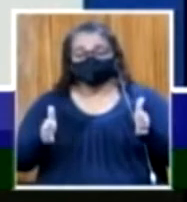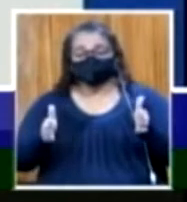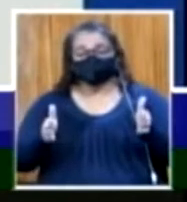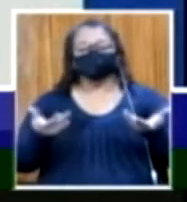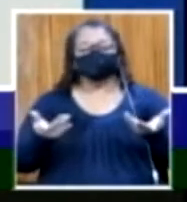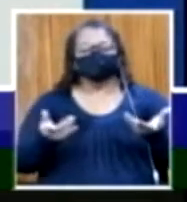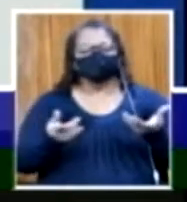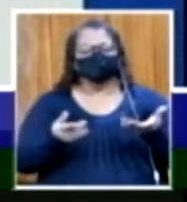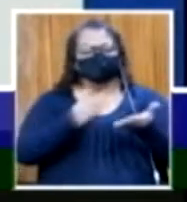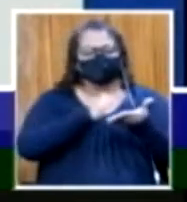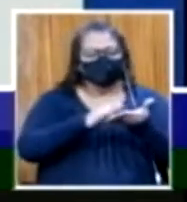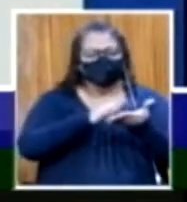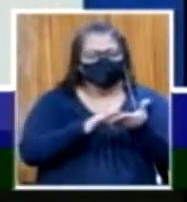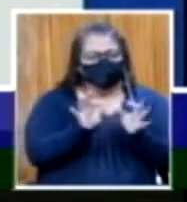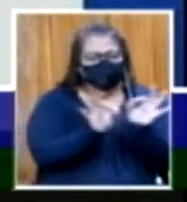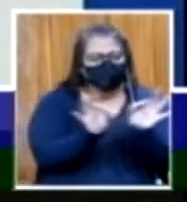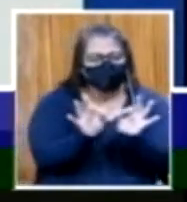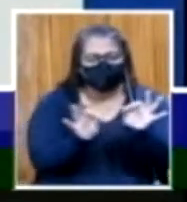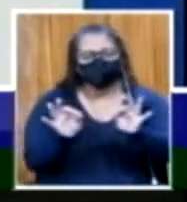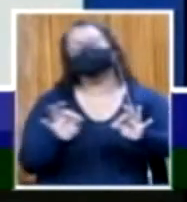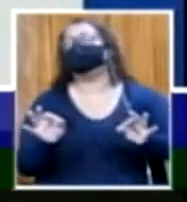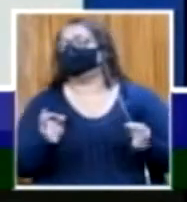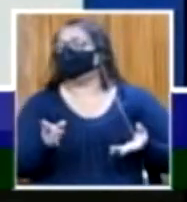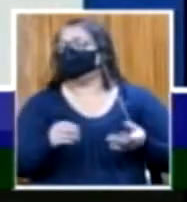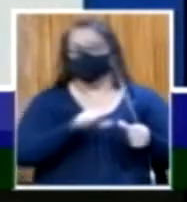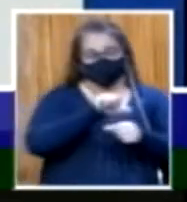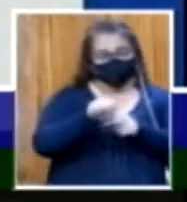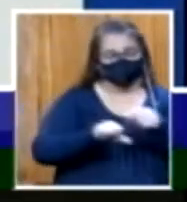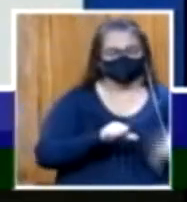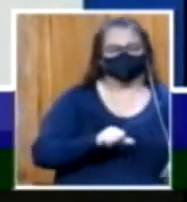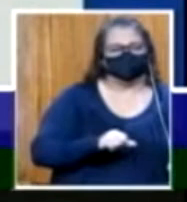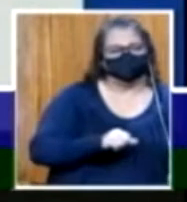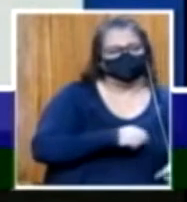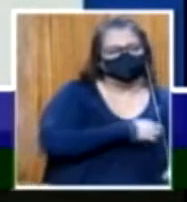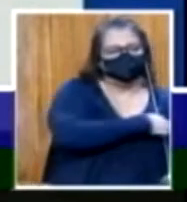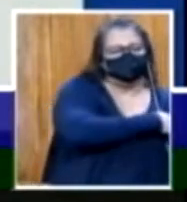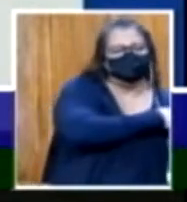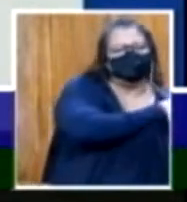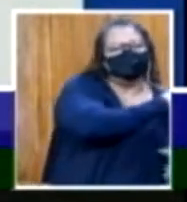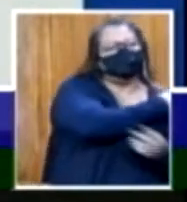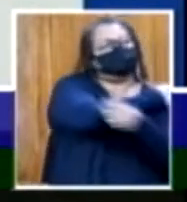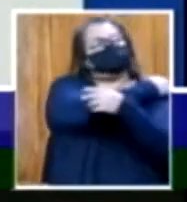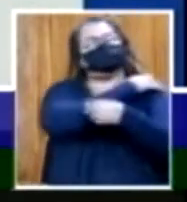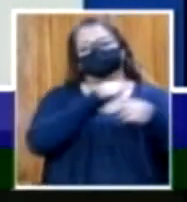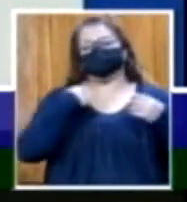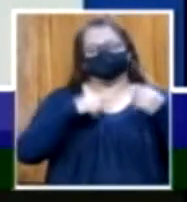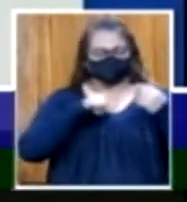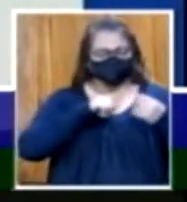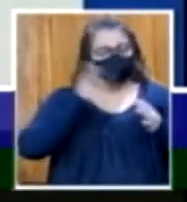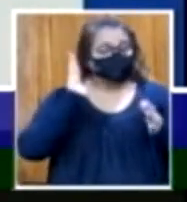correção é quase toda a correção. Essa mudança na tabela do imposto de renda é quase toda a correção que nós